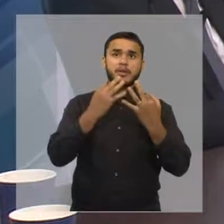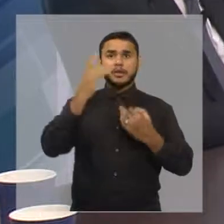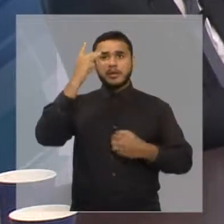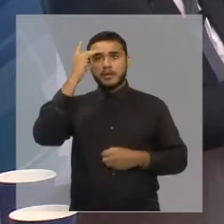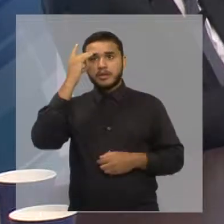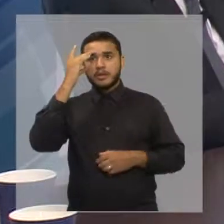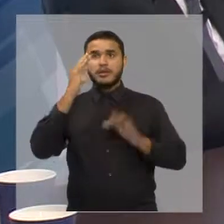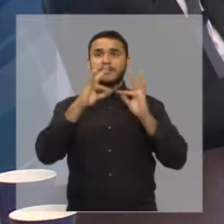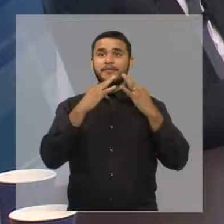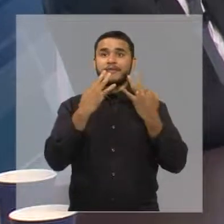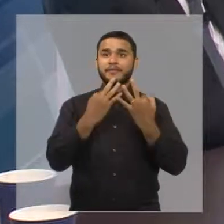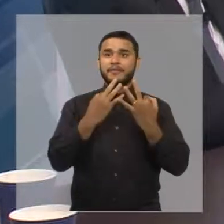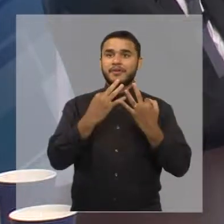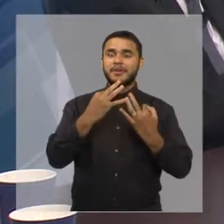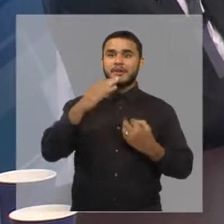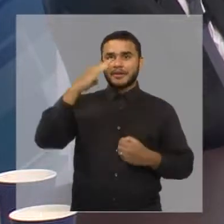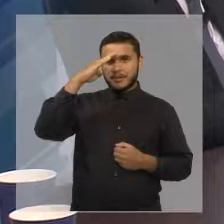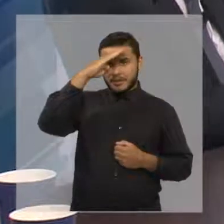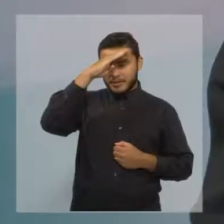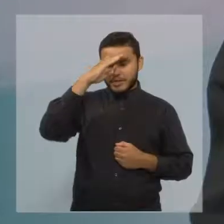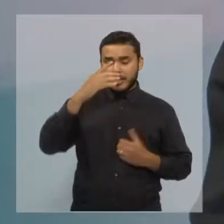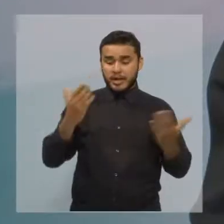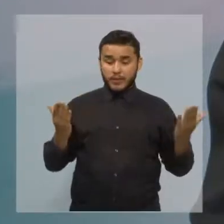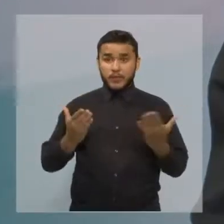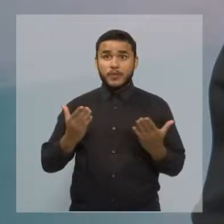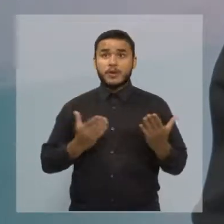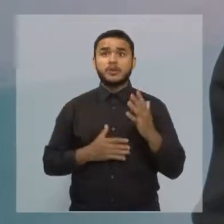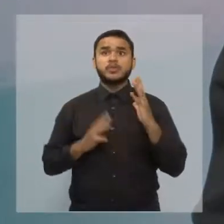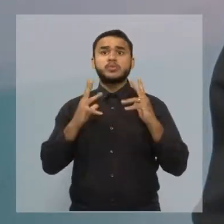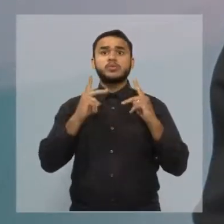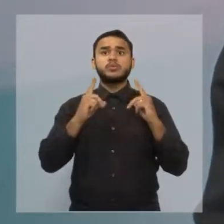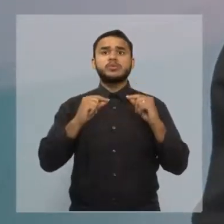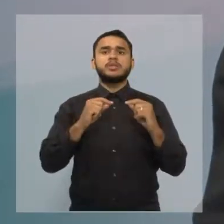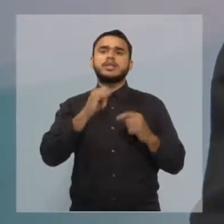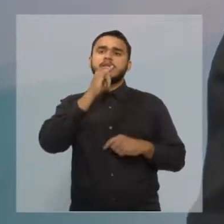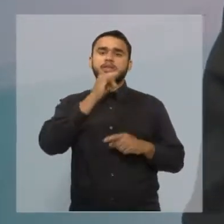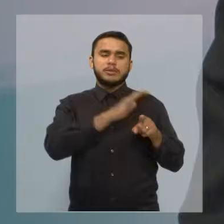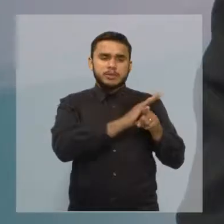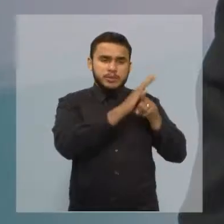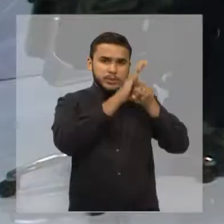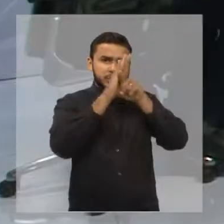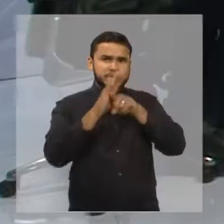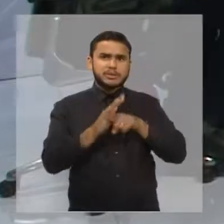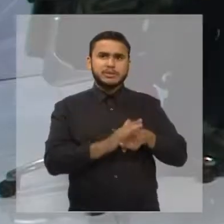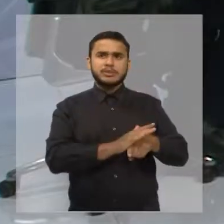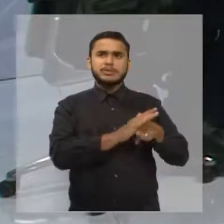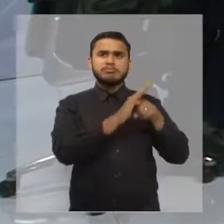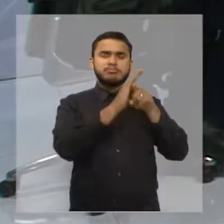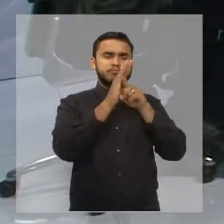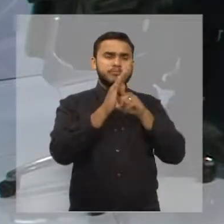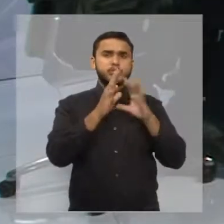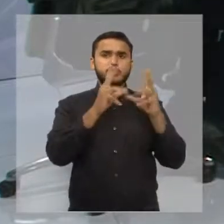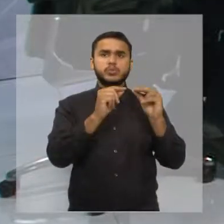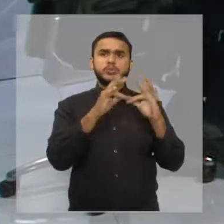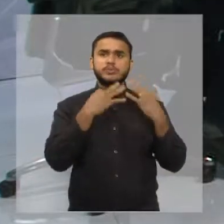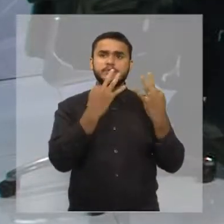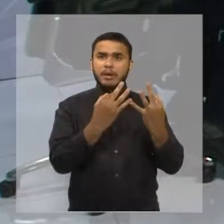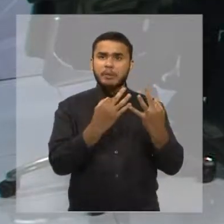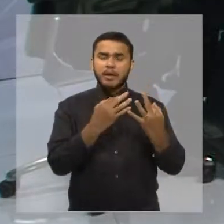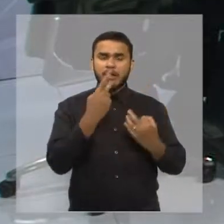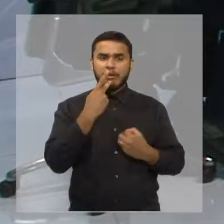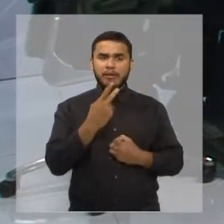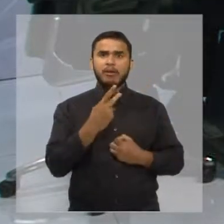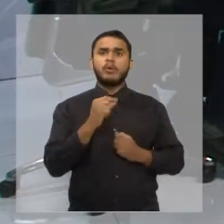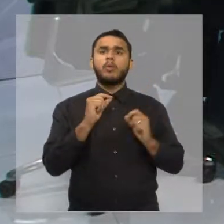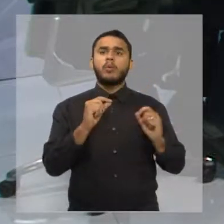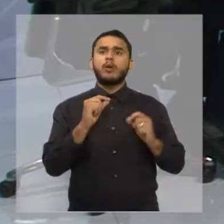ou estavam sendo investigados e as investigações foram interrompidas, com o presidente substituindo a